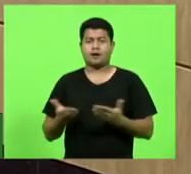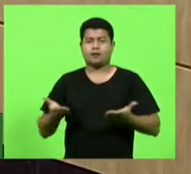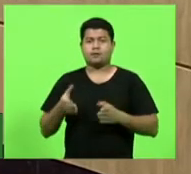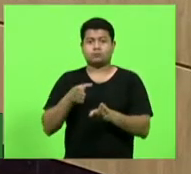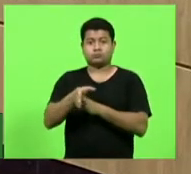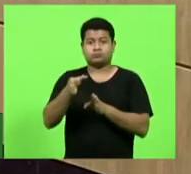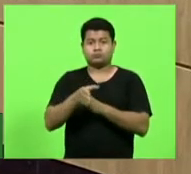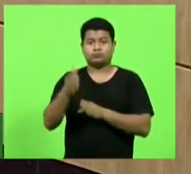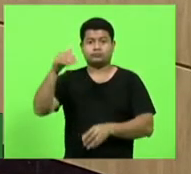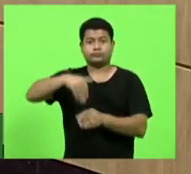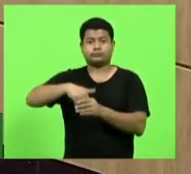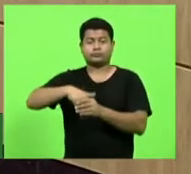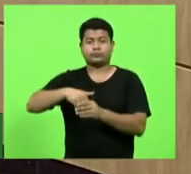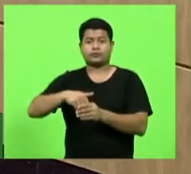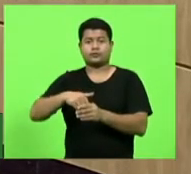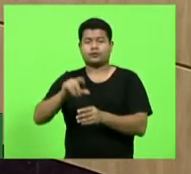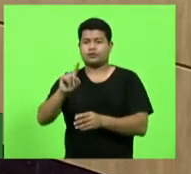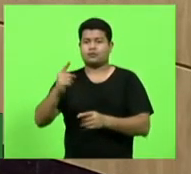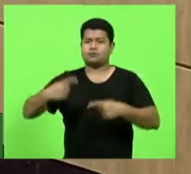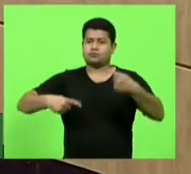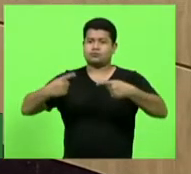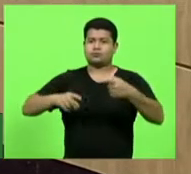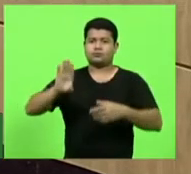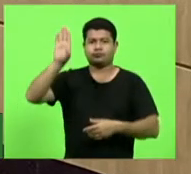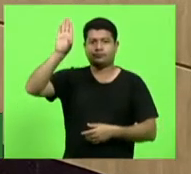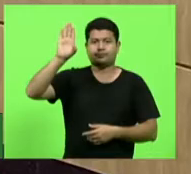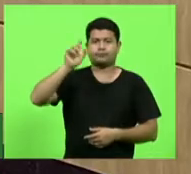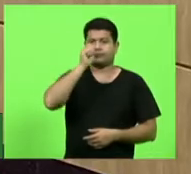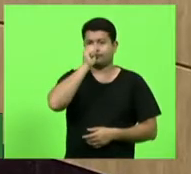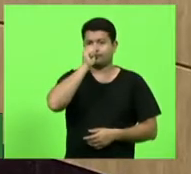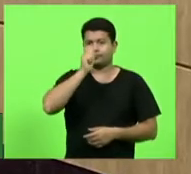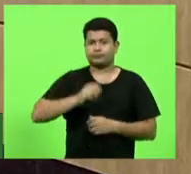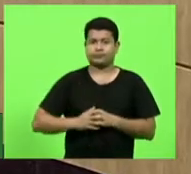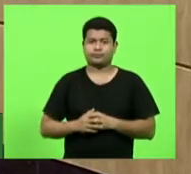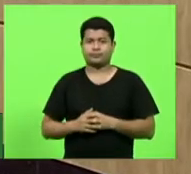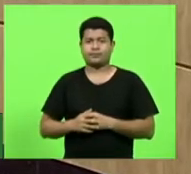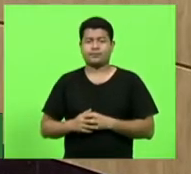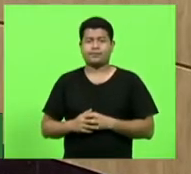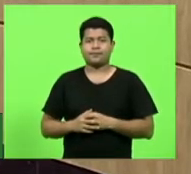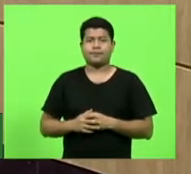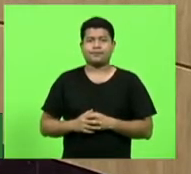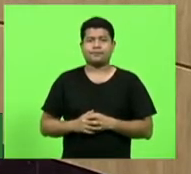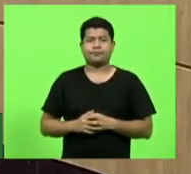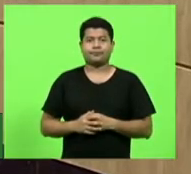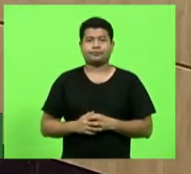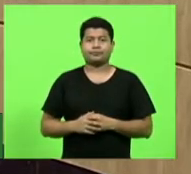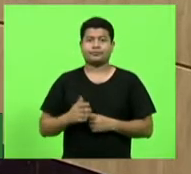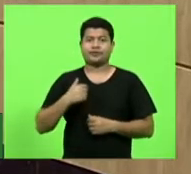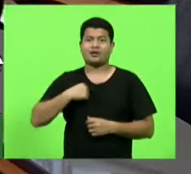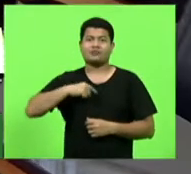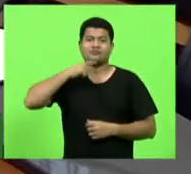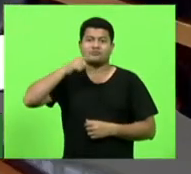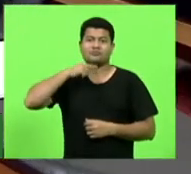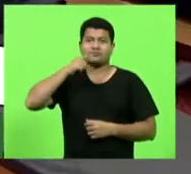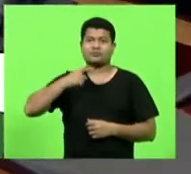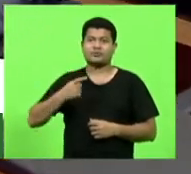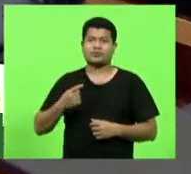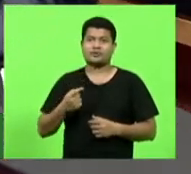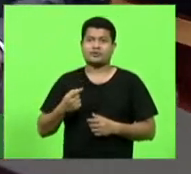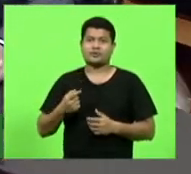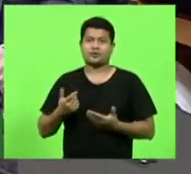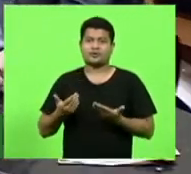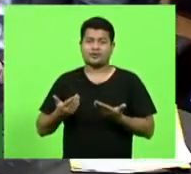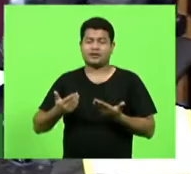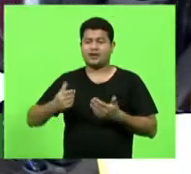voto, ainda para discutir, deputado João Amin. Eu não fui competente aqui na